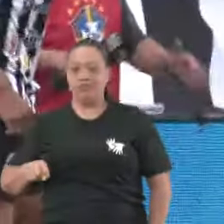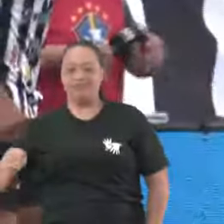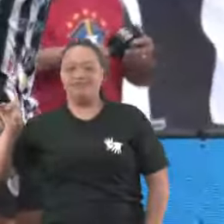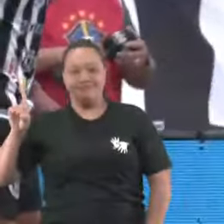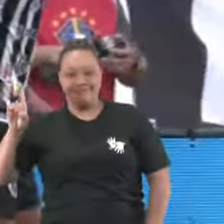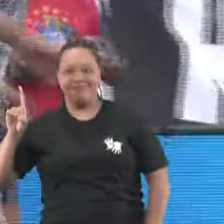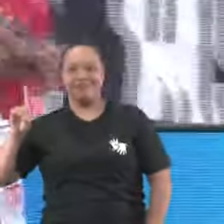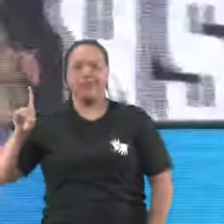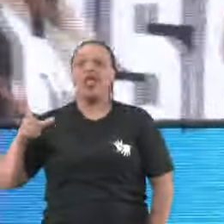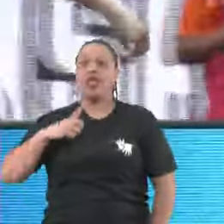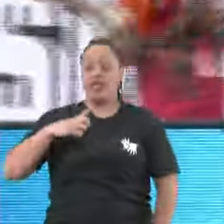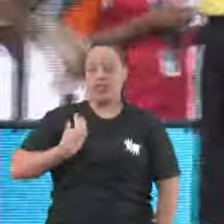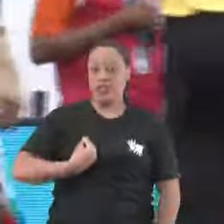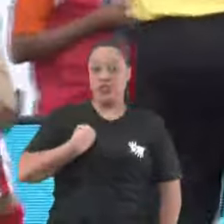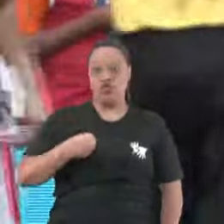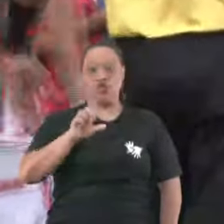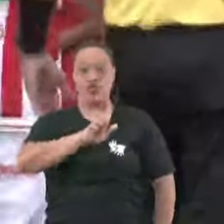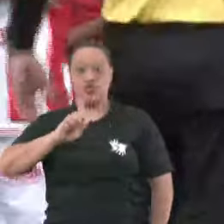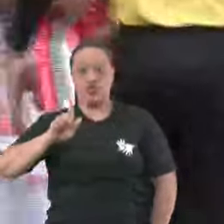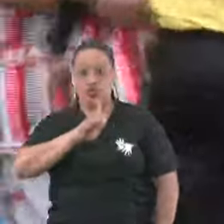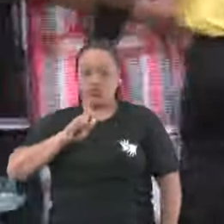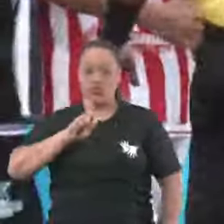Segue na bola o GG.